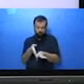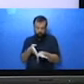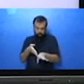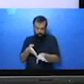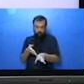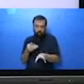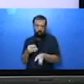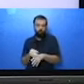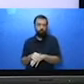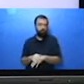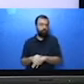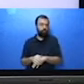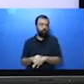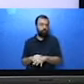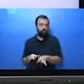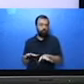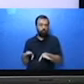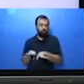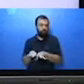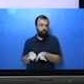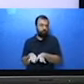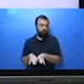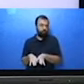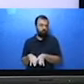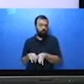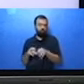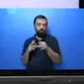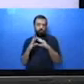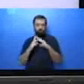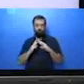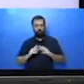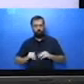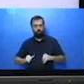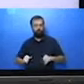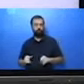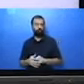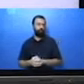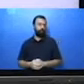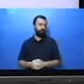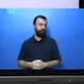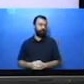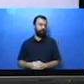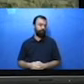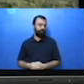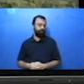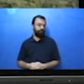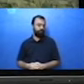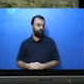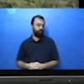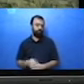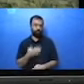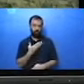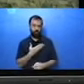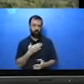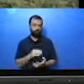pelas falhas das crostas terrestres, e de erosão, formadas a partir de erosão. Olha